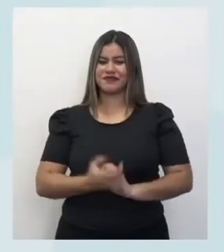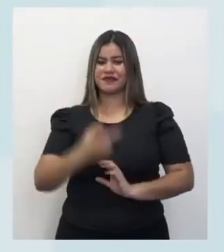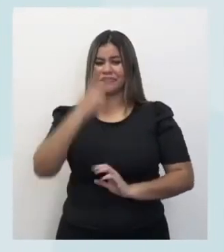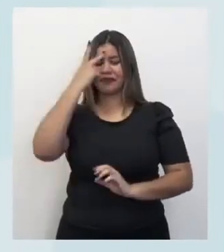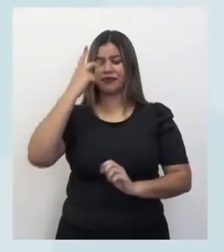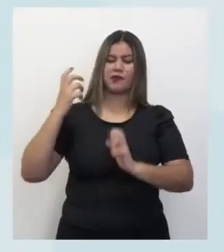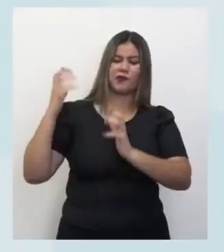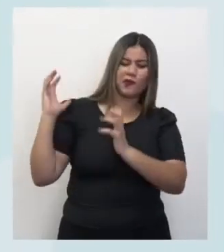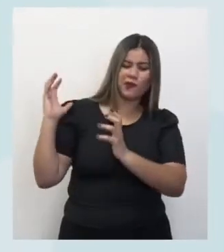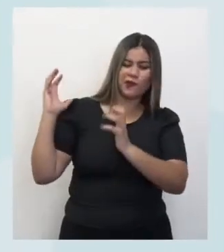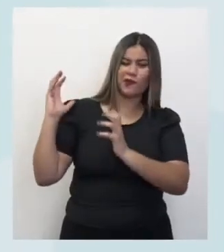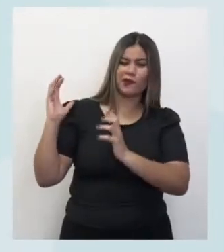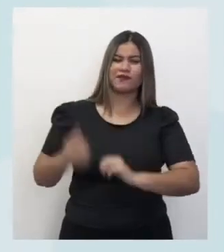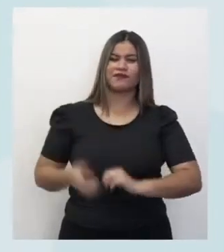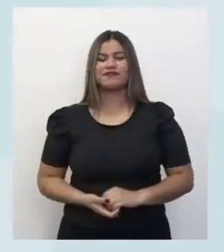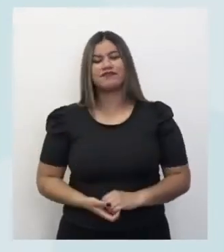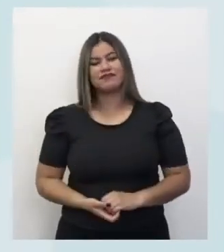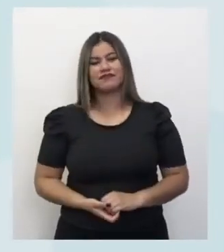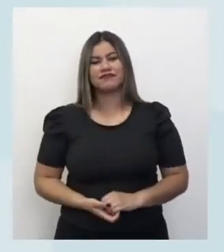um botijão de gás. Pode ir.